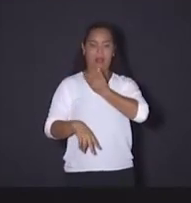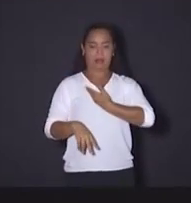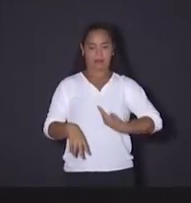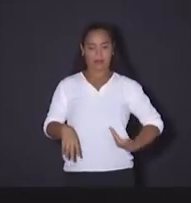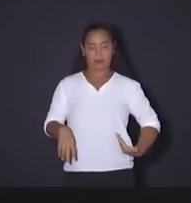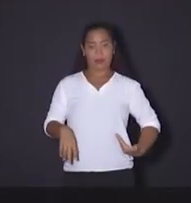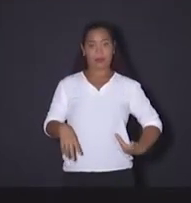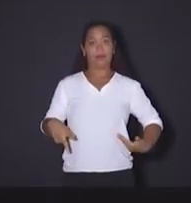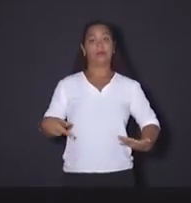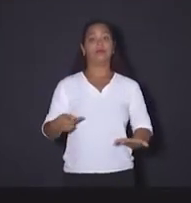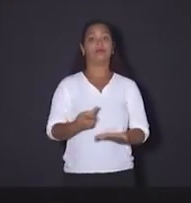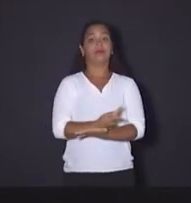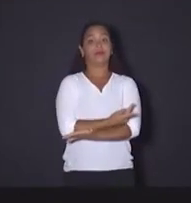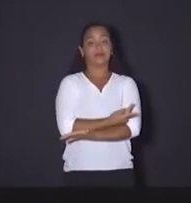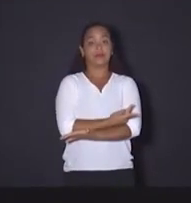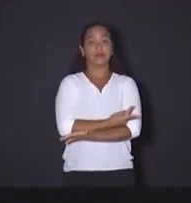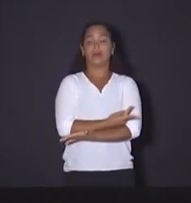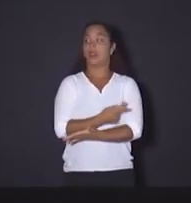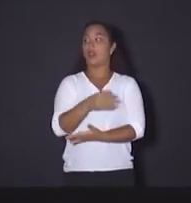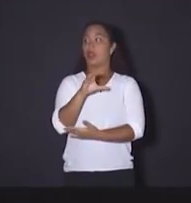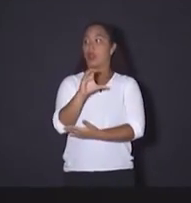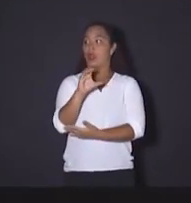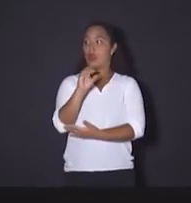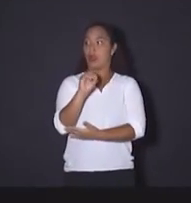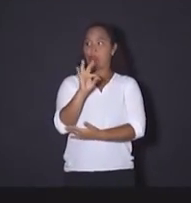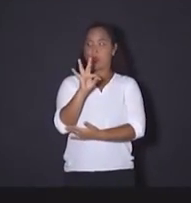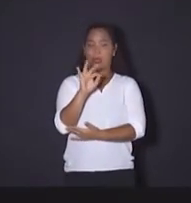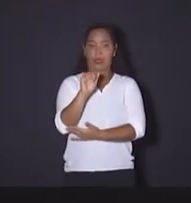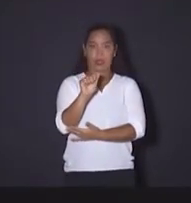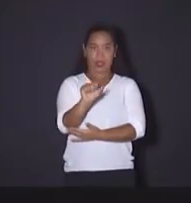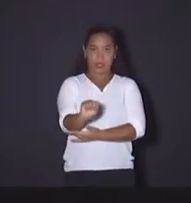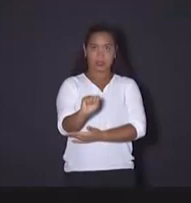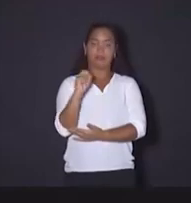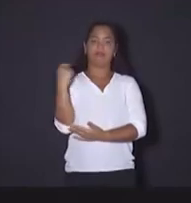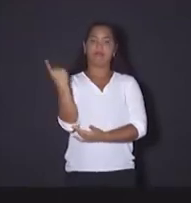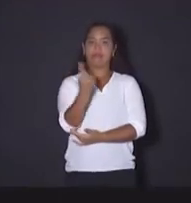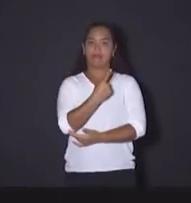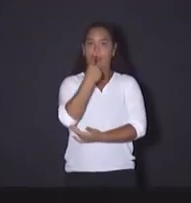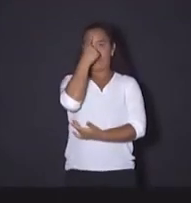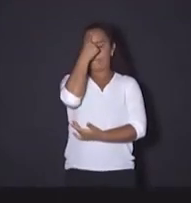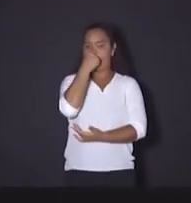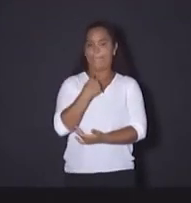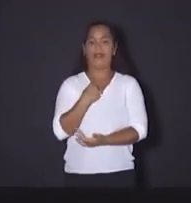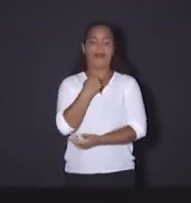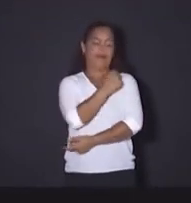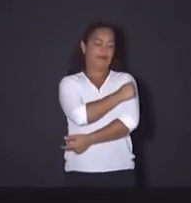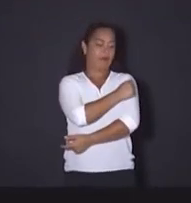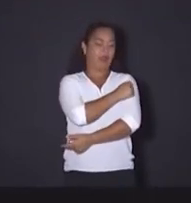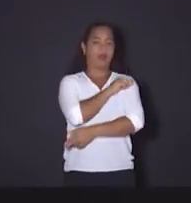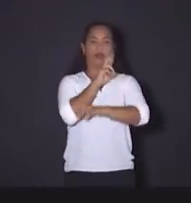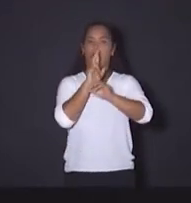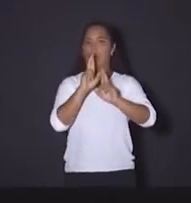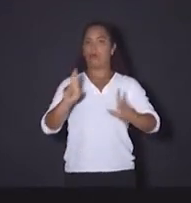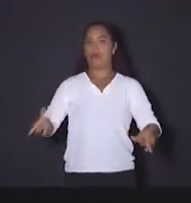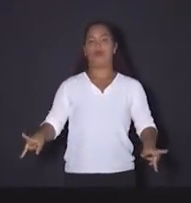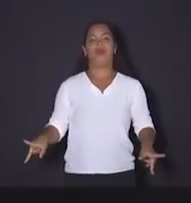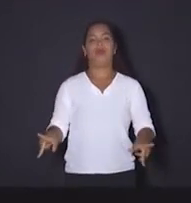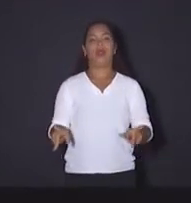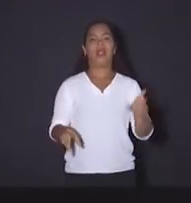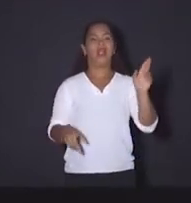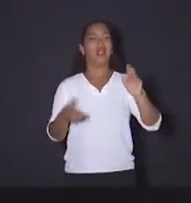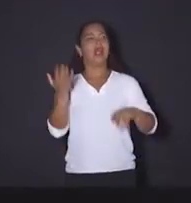com a implantação das cotas. Nós mudamos o perfil de nossos alunos daquela